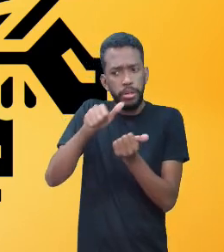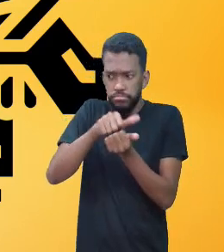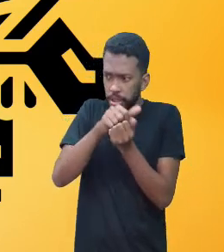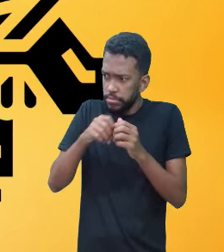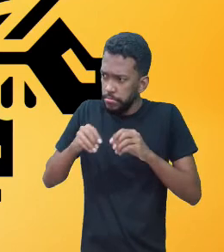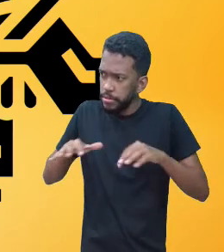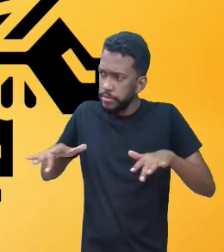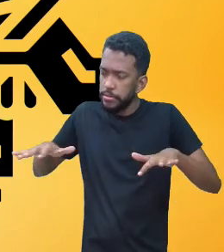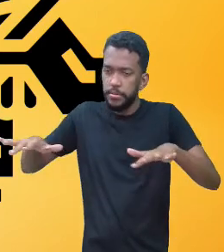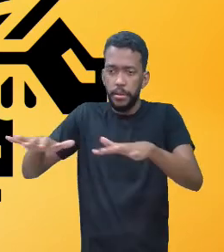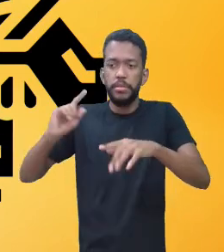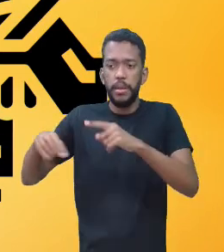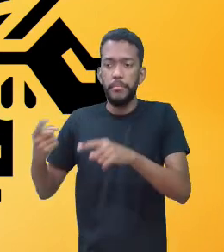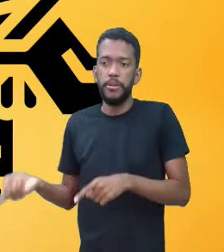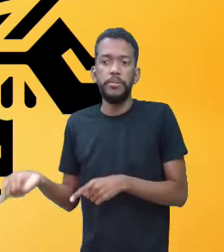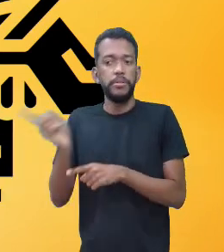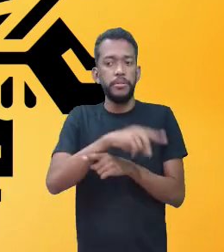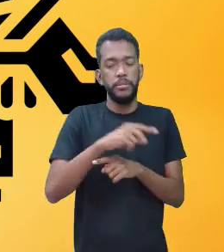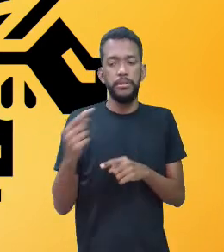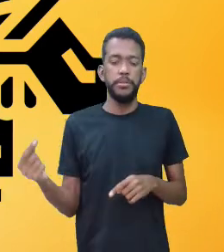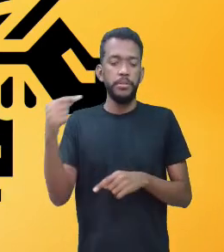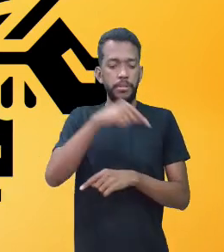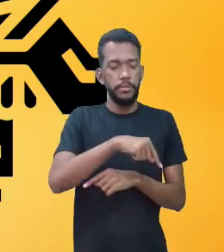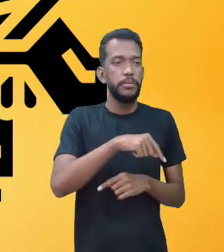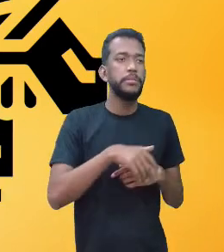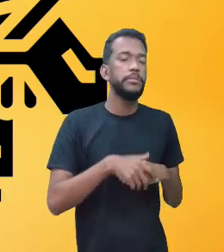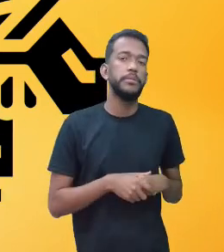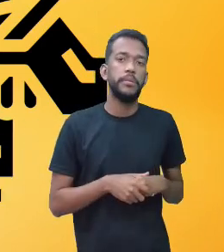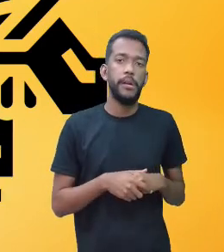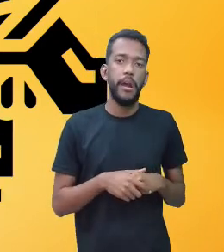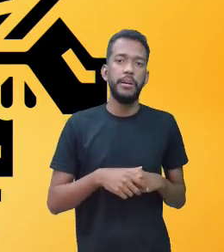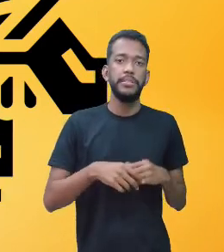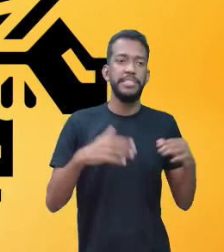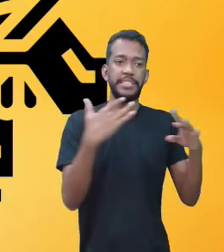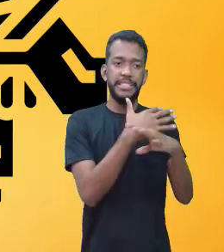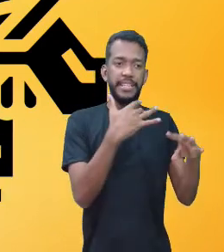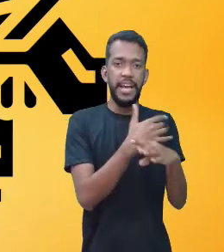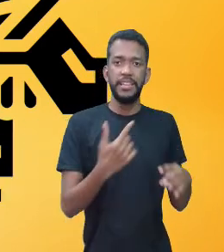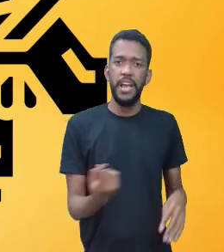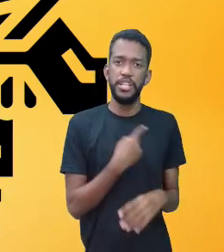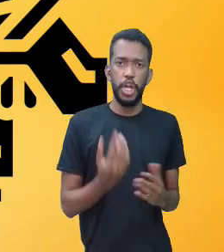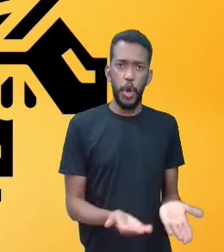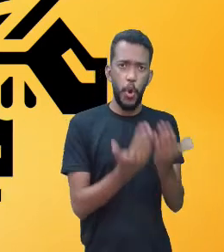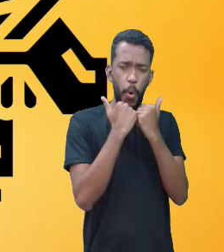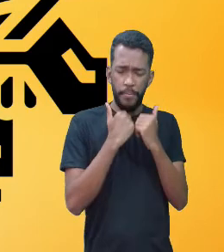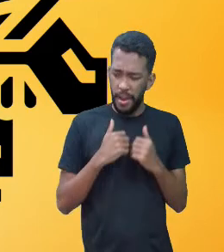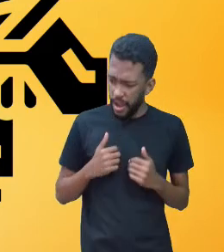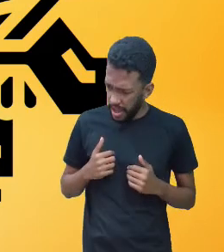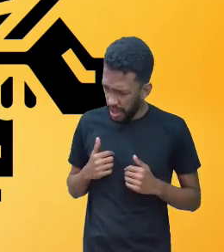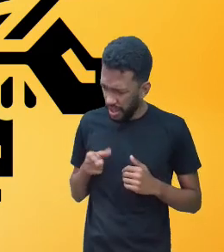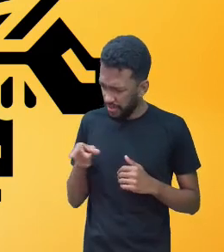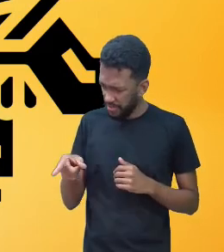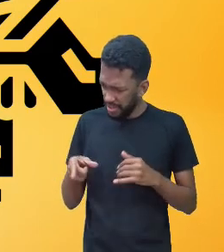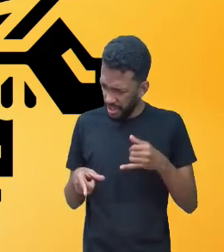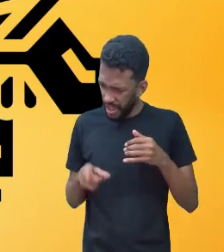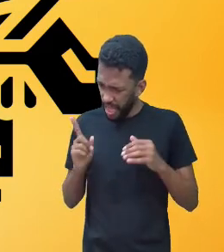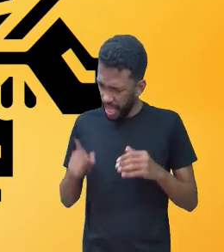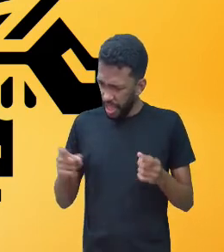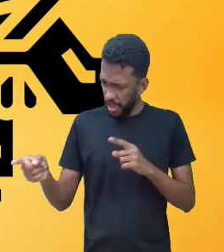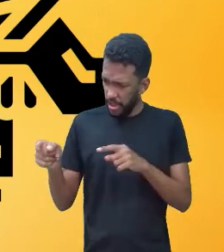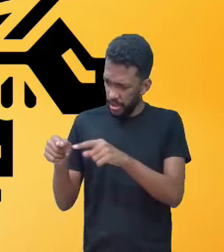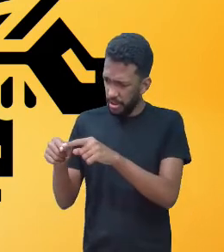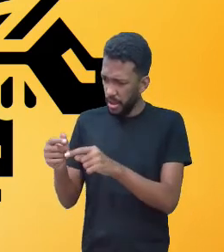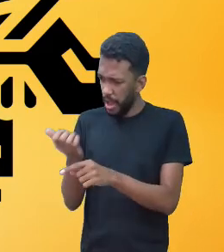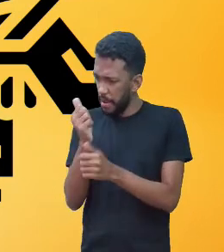a vaca vem para a cidade e a gente come ela. Pronto. Quer dizer que para você a vaca é o intermediário